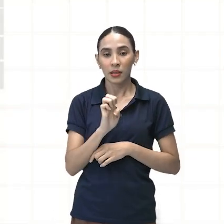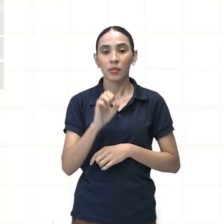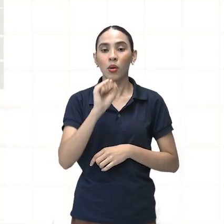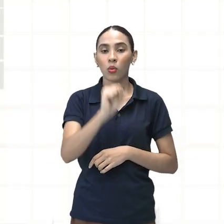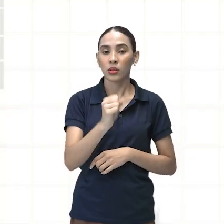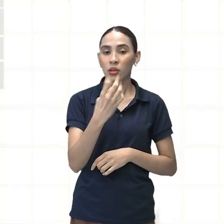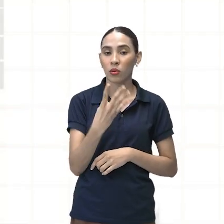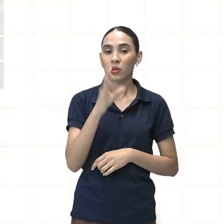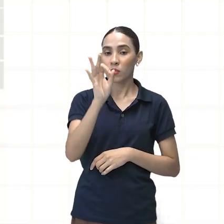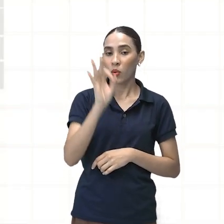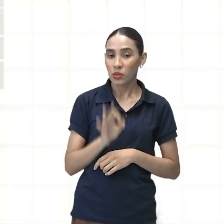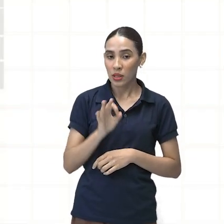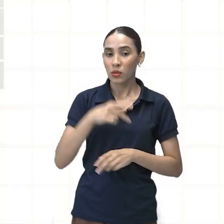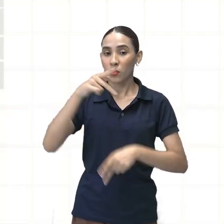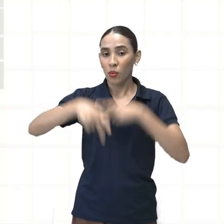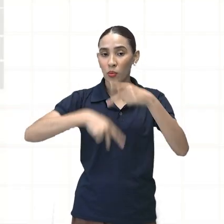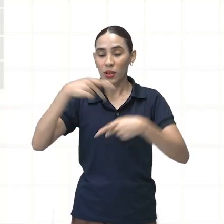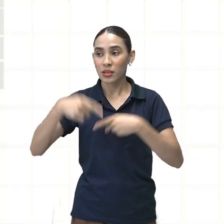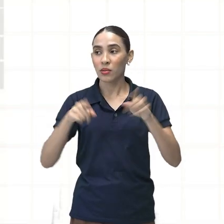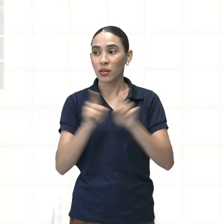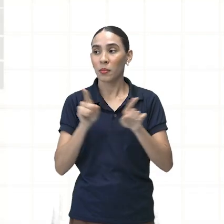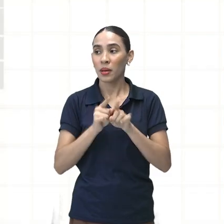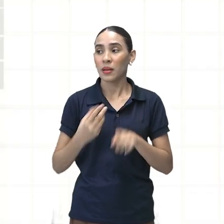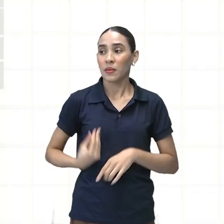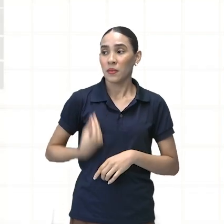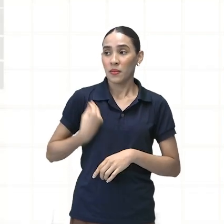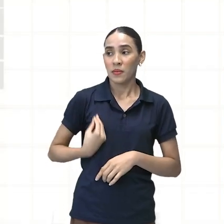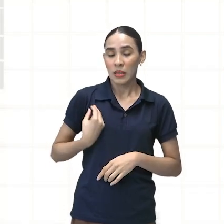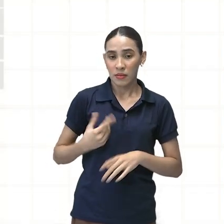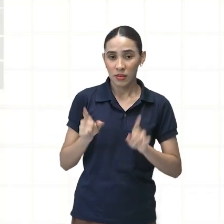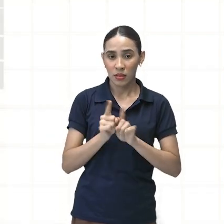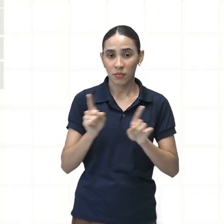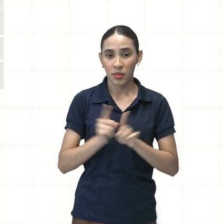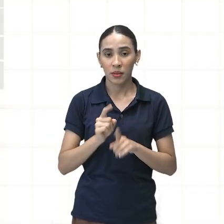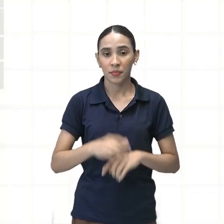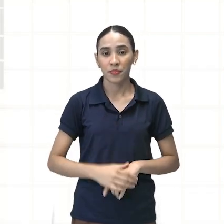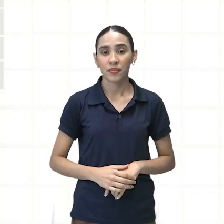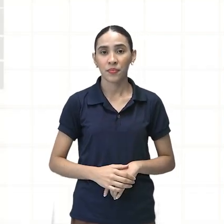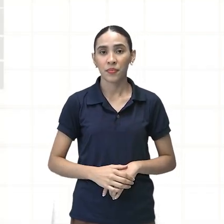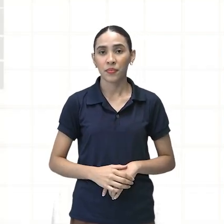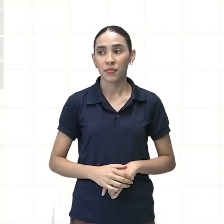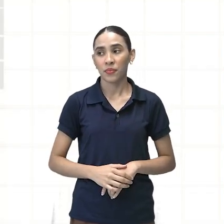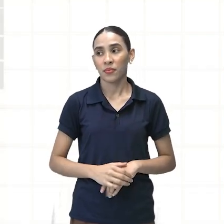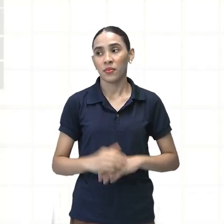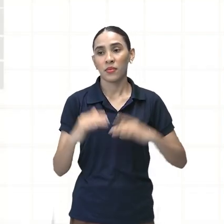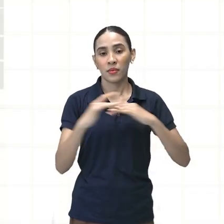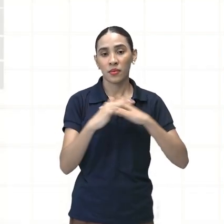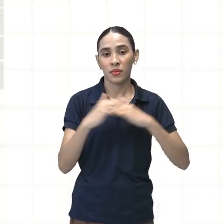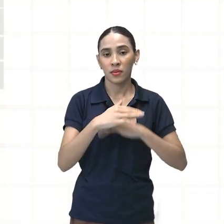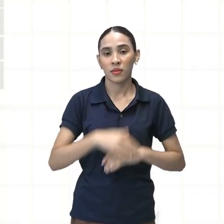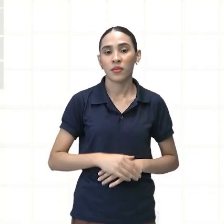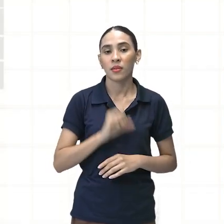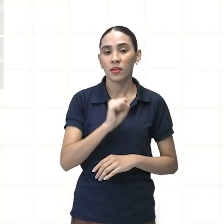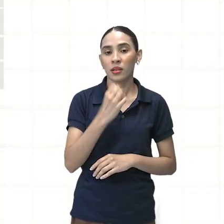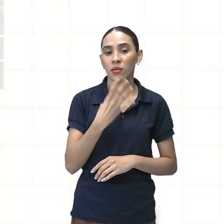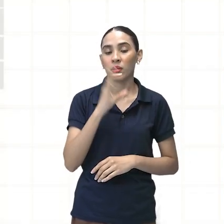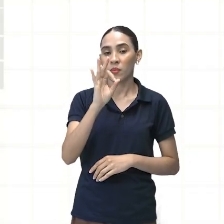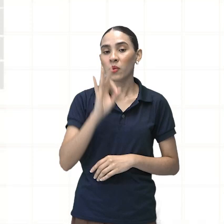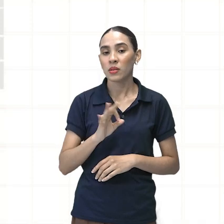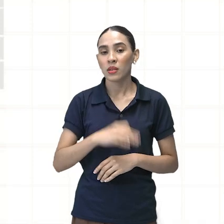84% da população dessa região vive ali em cidades, né,